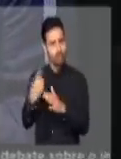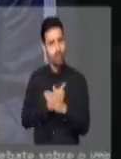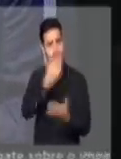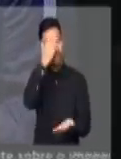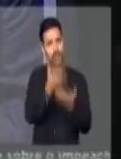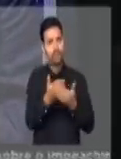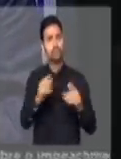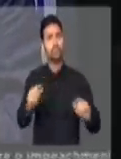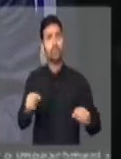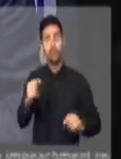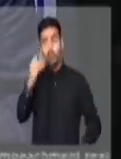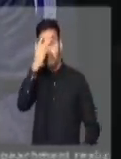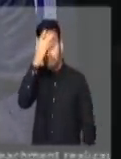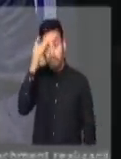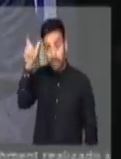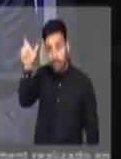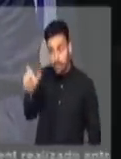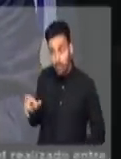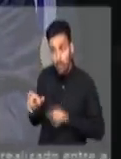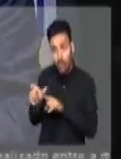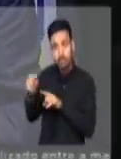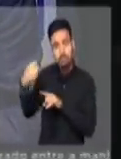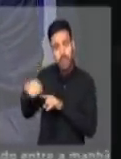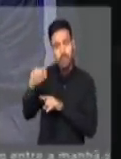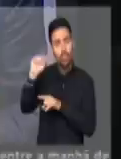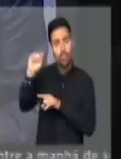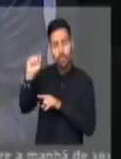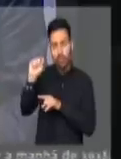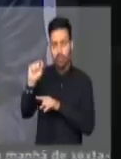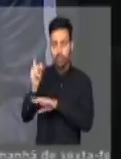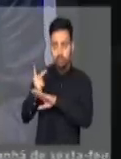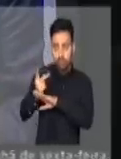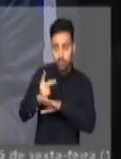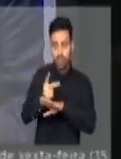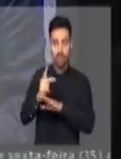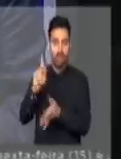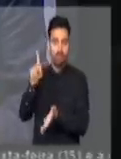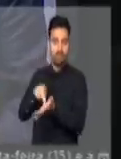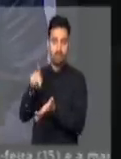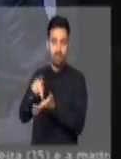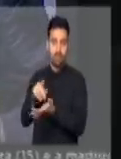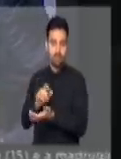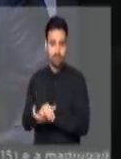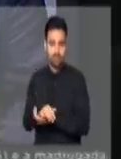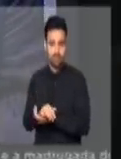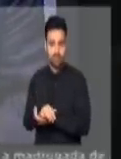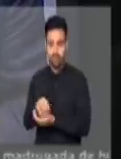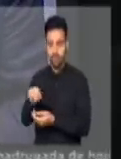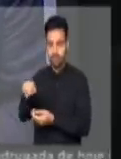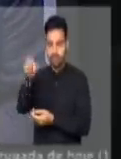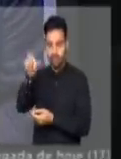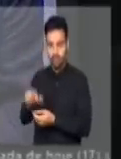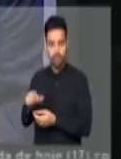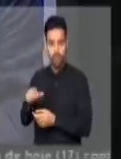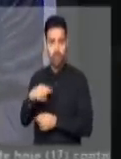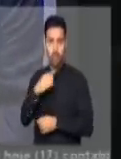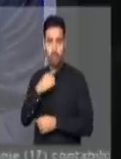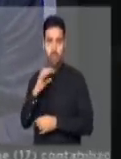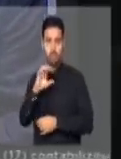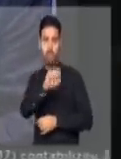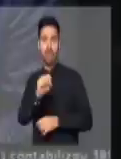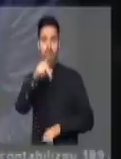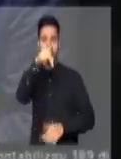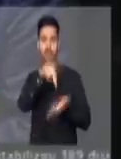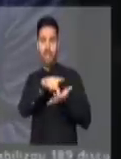a cada dia buscar a verdade, sem, entretanto, aspirar qualquer sentido de propriedade sobre ela.